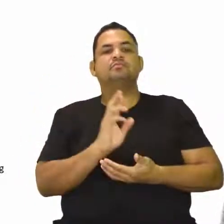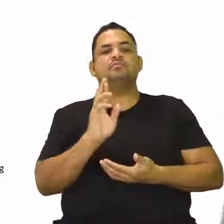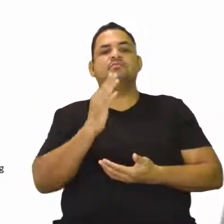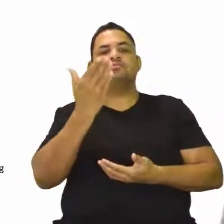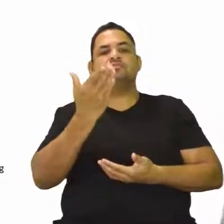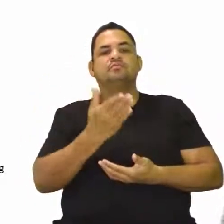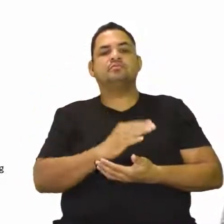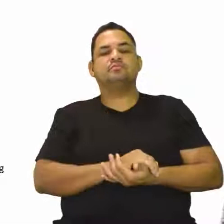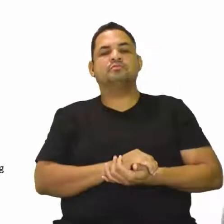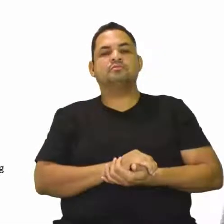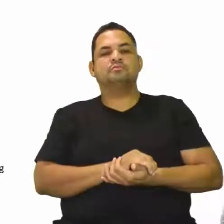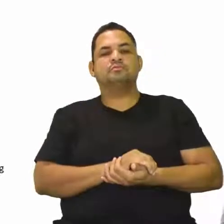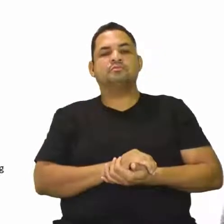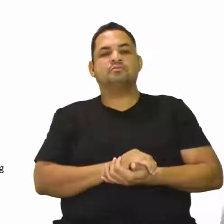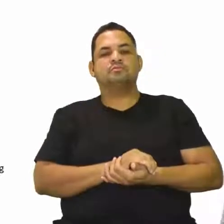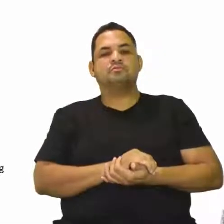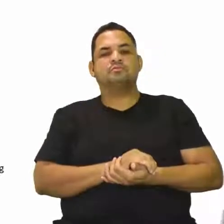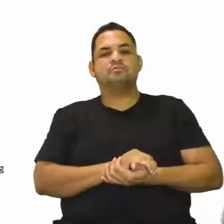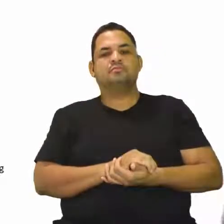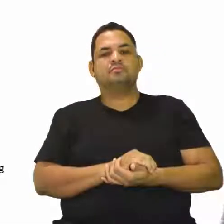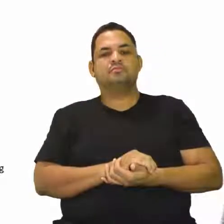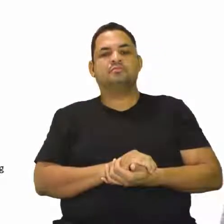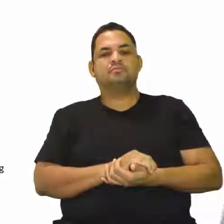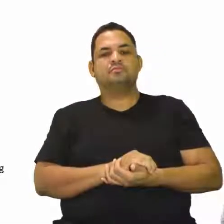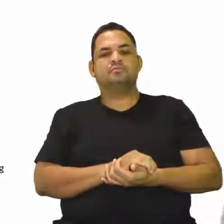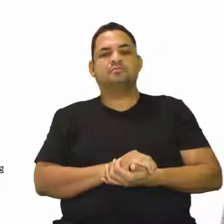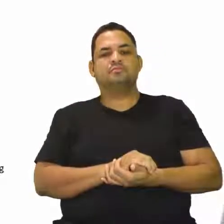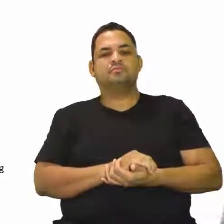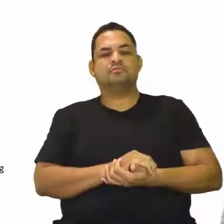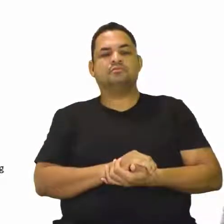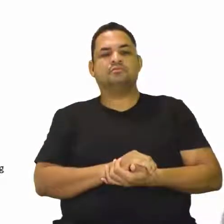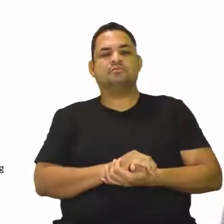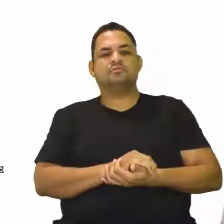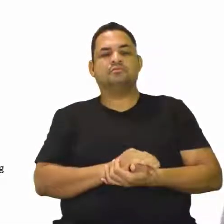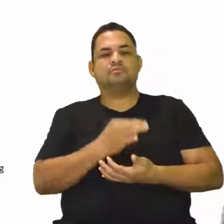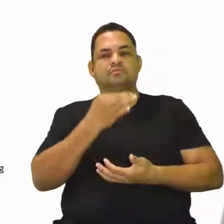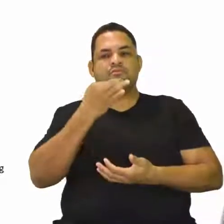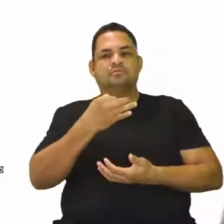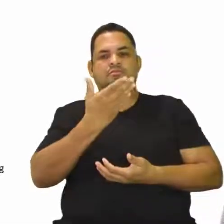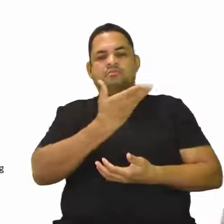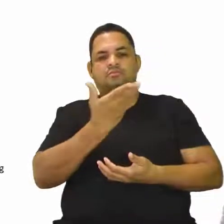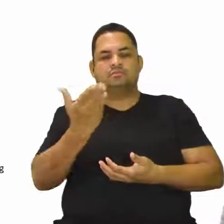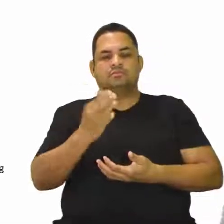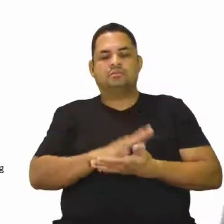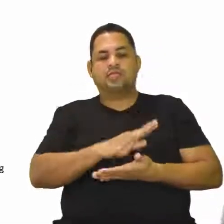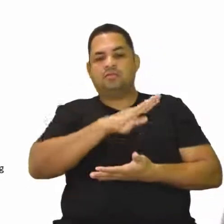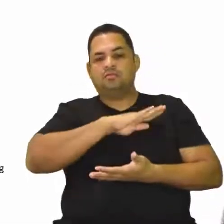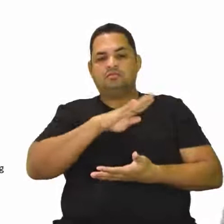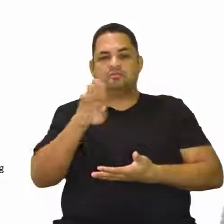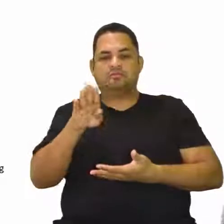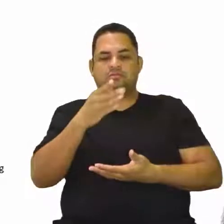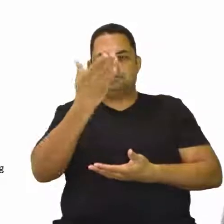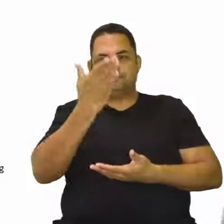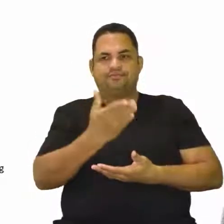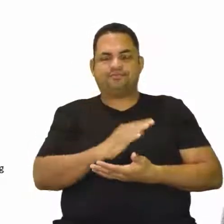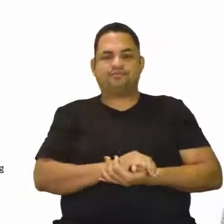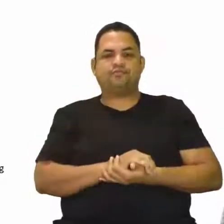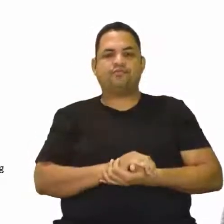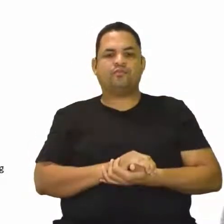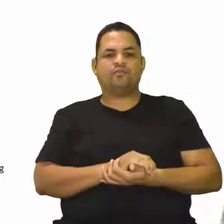é só eu cabeça raspada né que era ele certo parquinho só aguardando